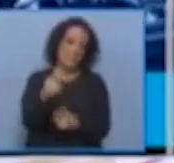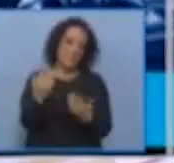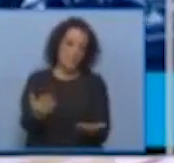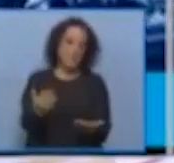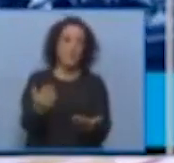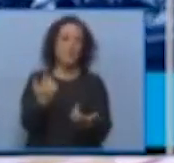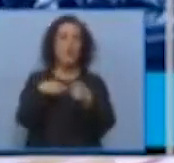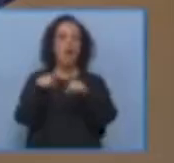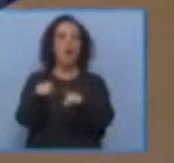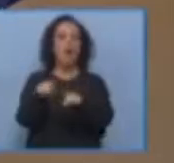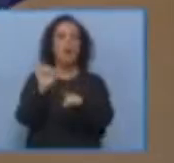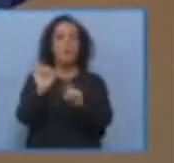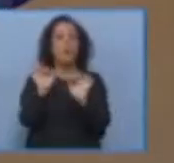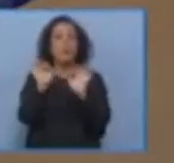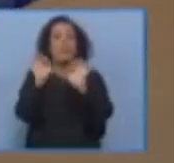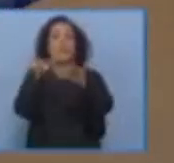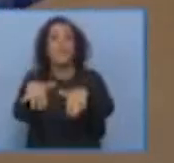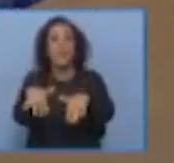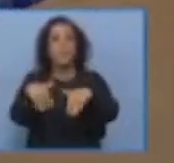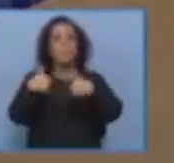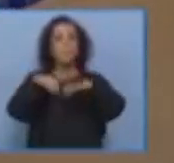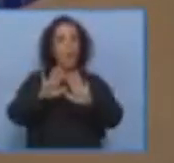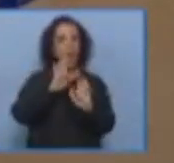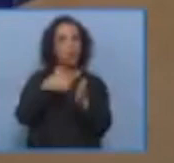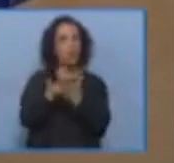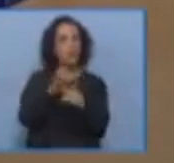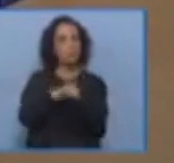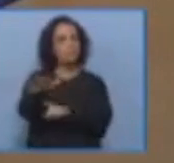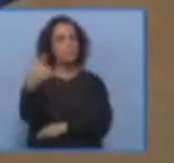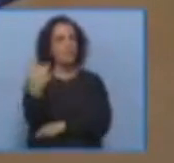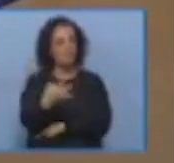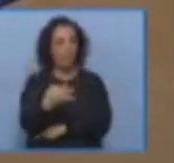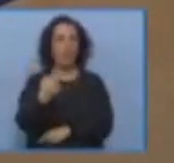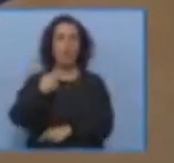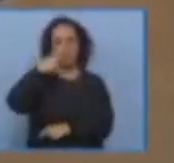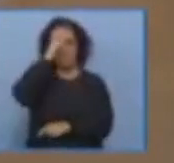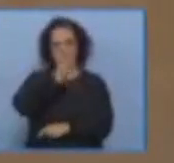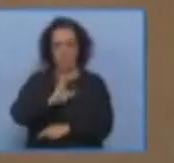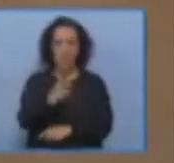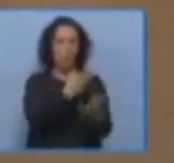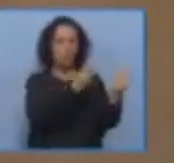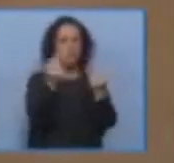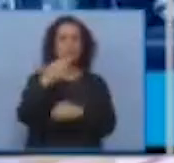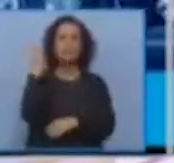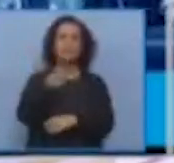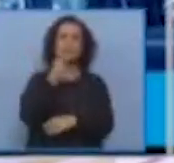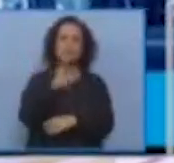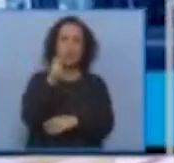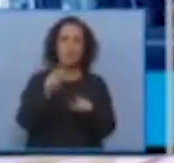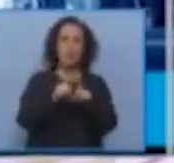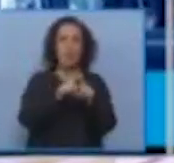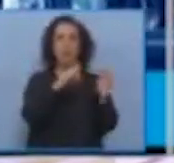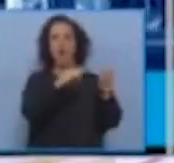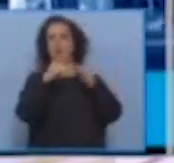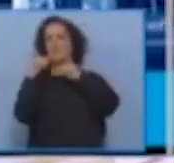ainda foi, de alguma forma, afetado por ela. Ou seja, sabemos de muitas conversões, de muitos jovens que estavam muito afastados da